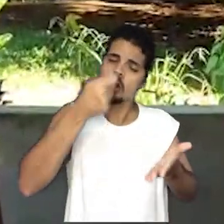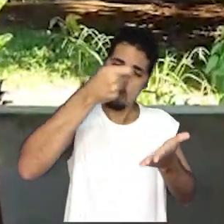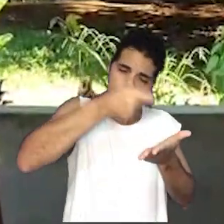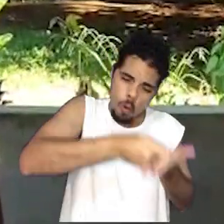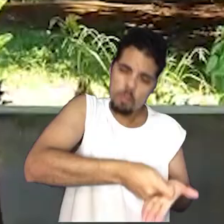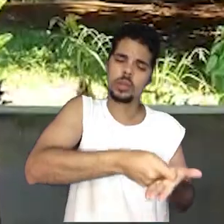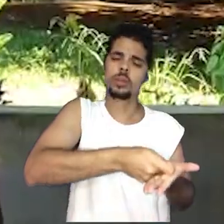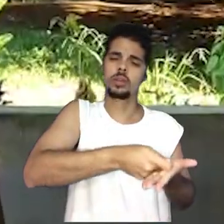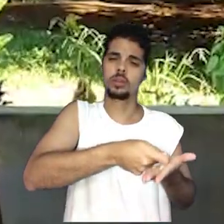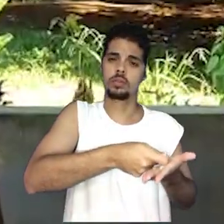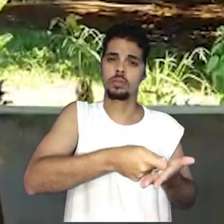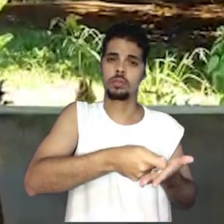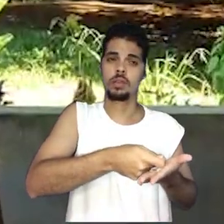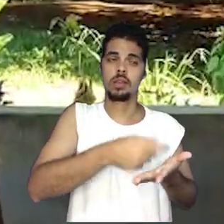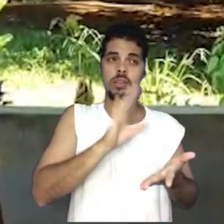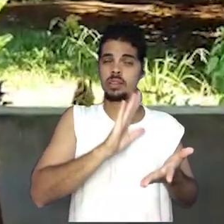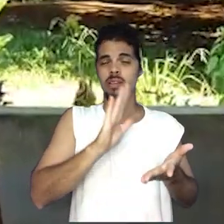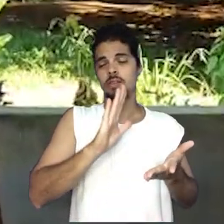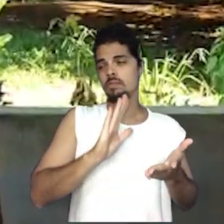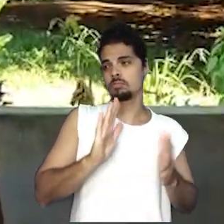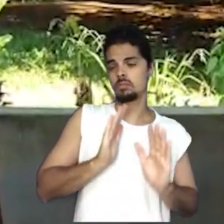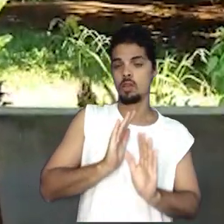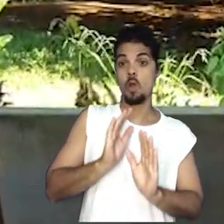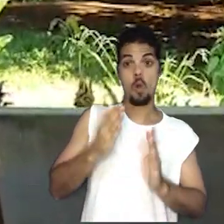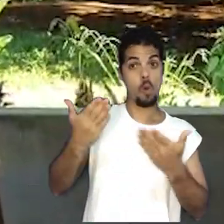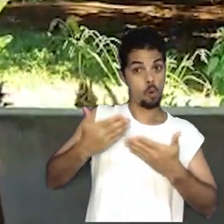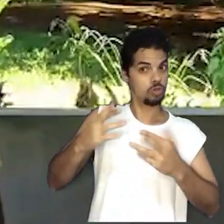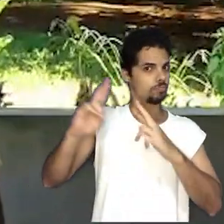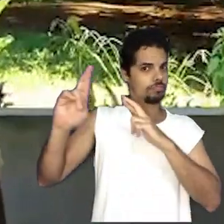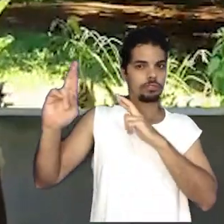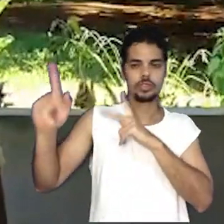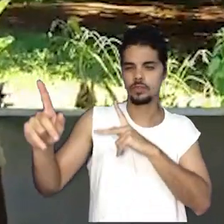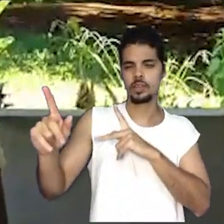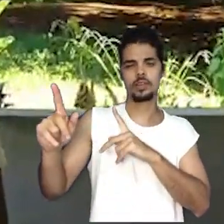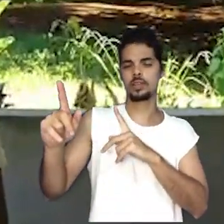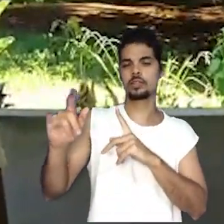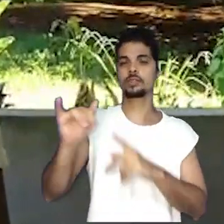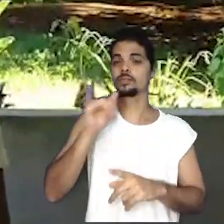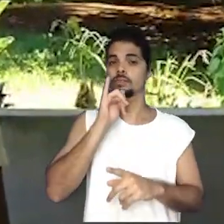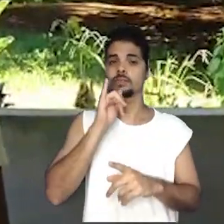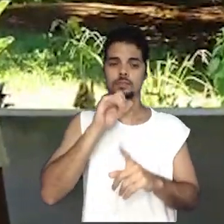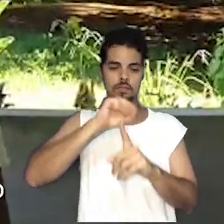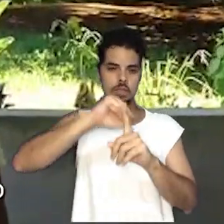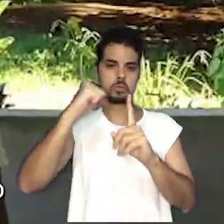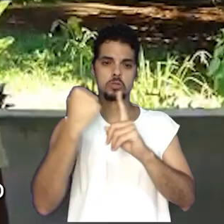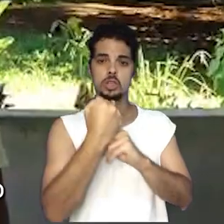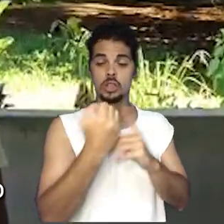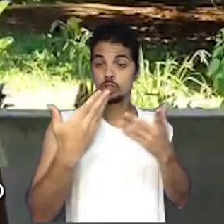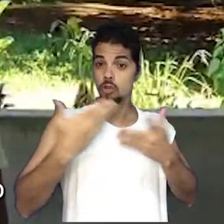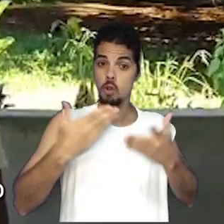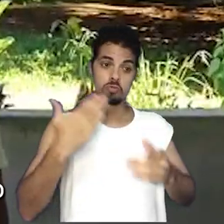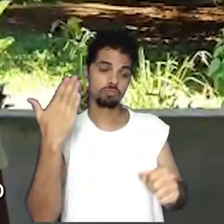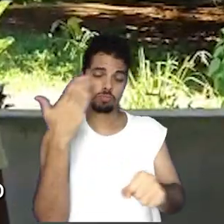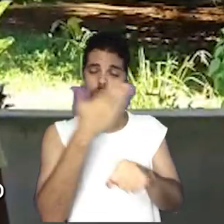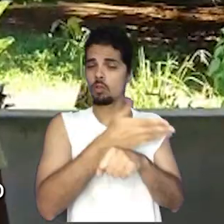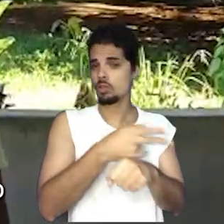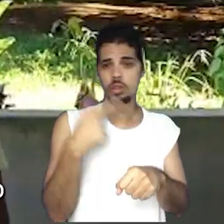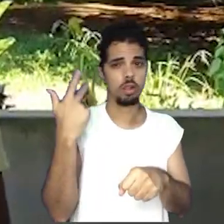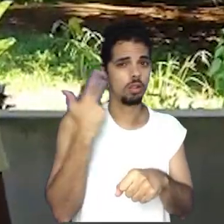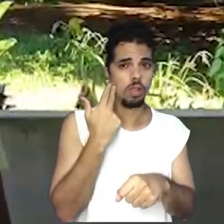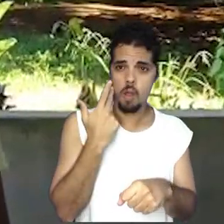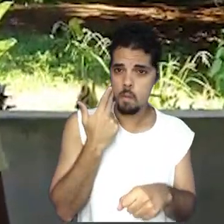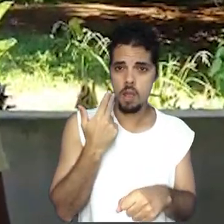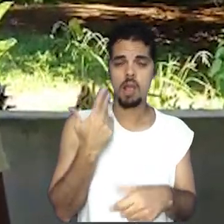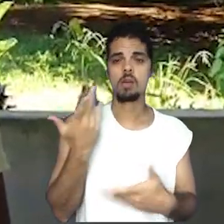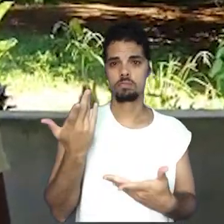sociedade brasileira, né, como se nós não fizéssemos parte da sociedade, né. E nesse espaço escolar foi trazido